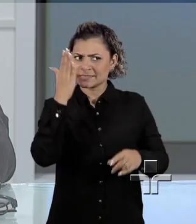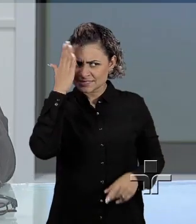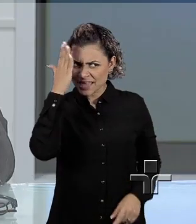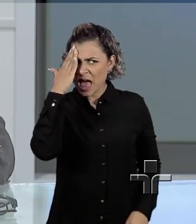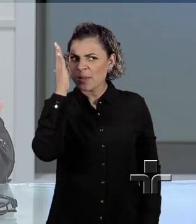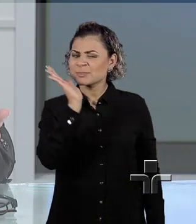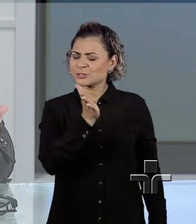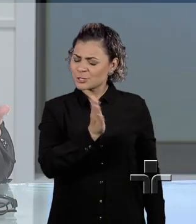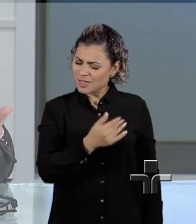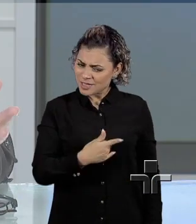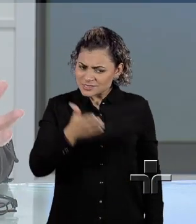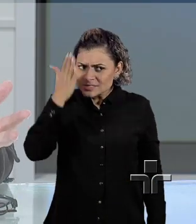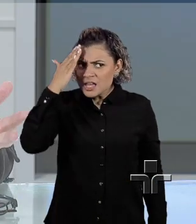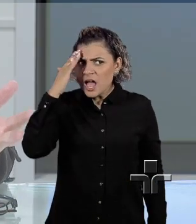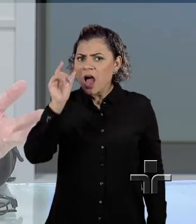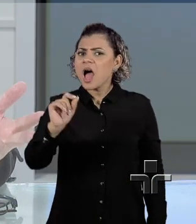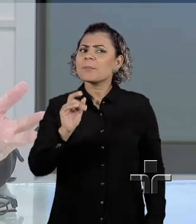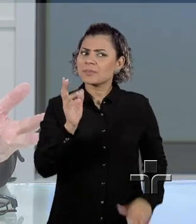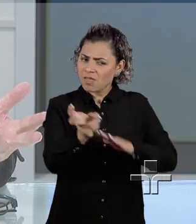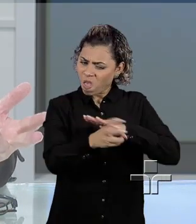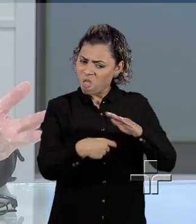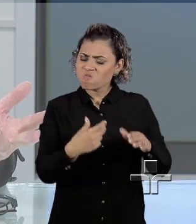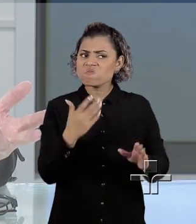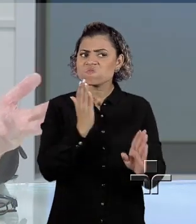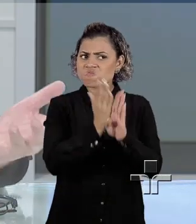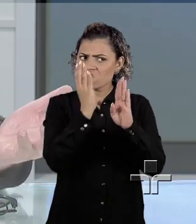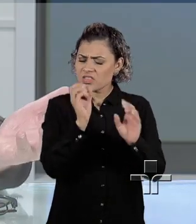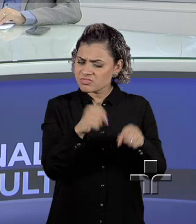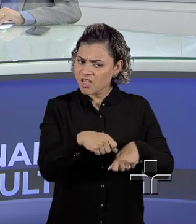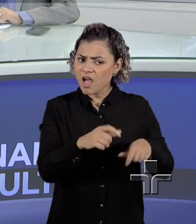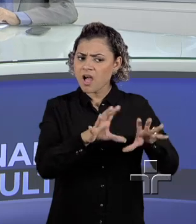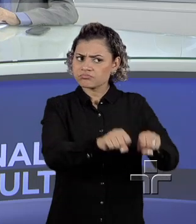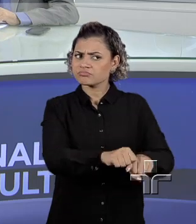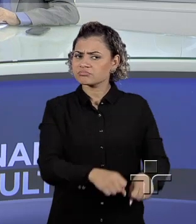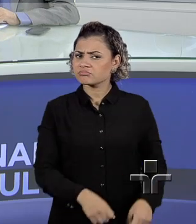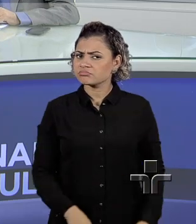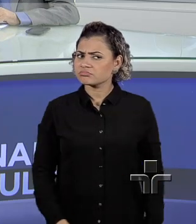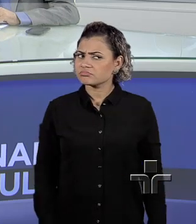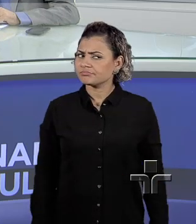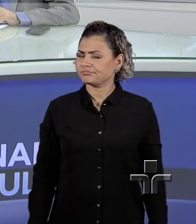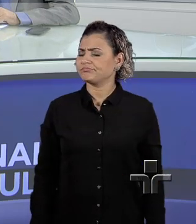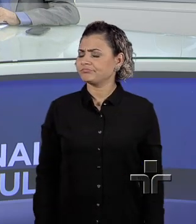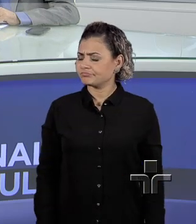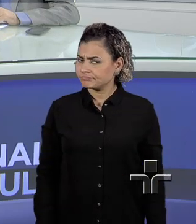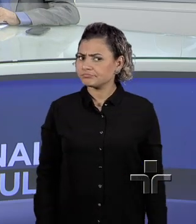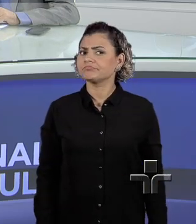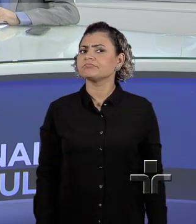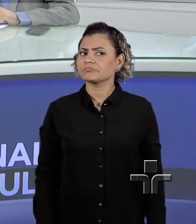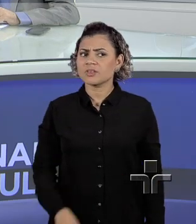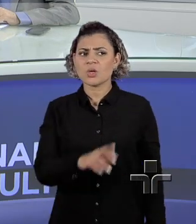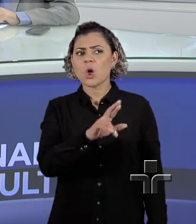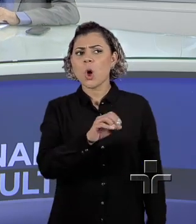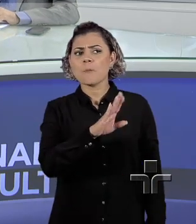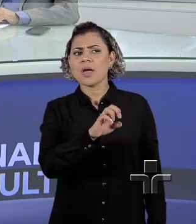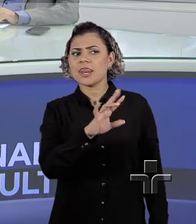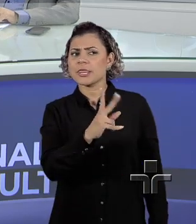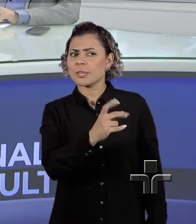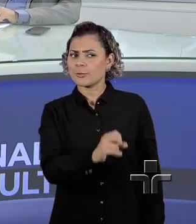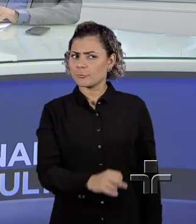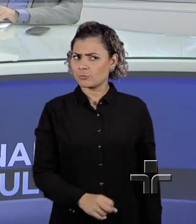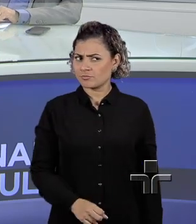sabe. O tal do roubalinho. É verdade. O tal de roubalinho. O Reinaldo